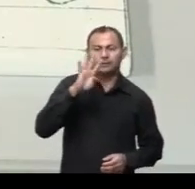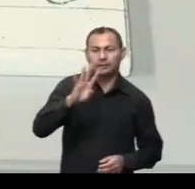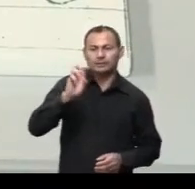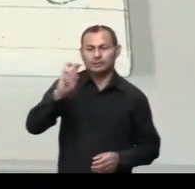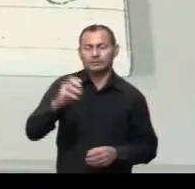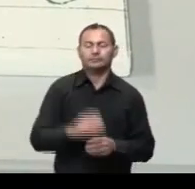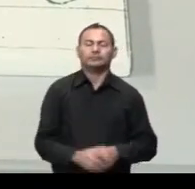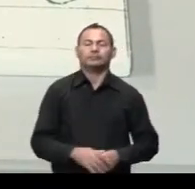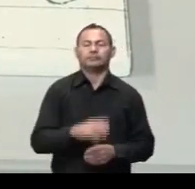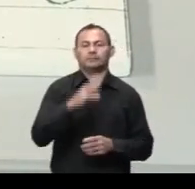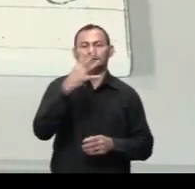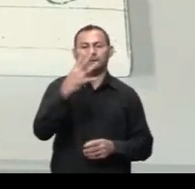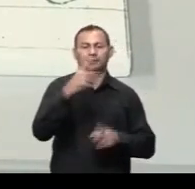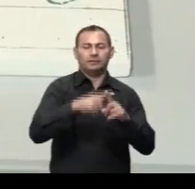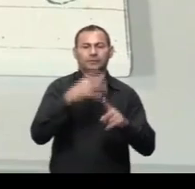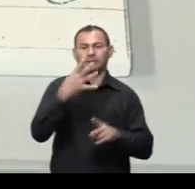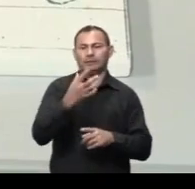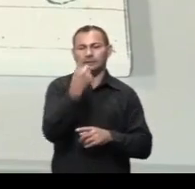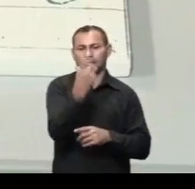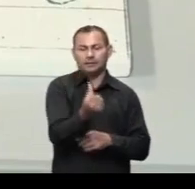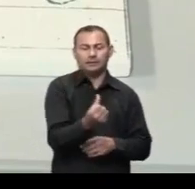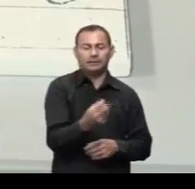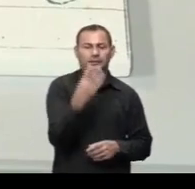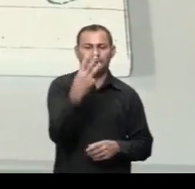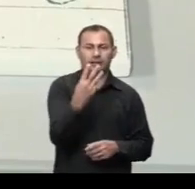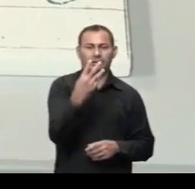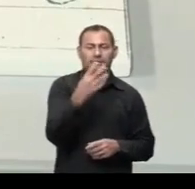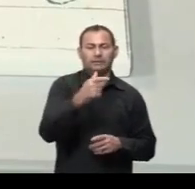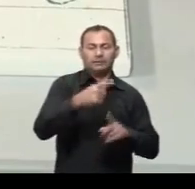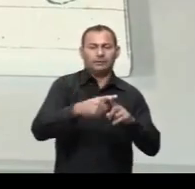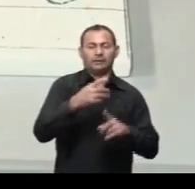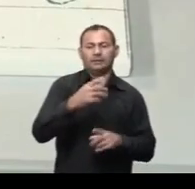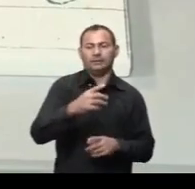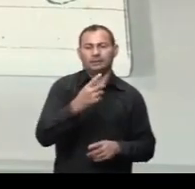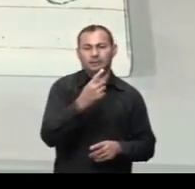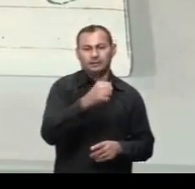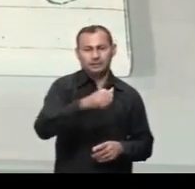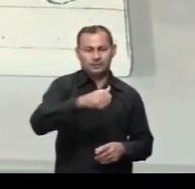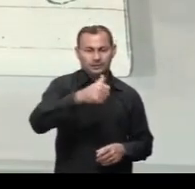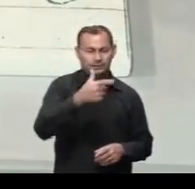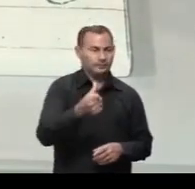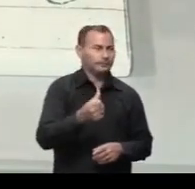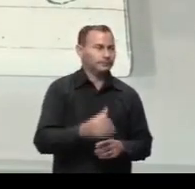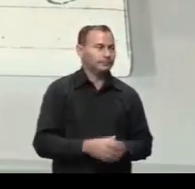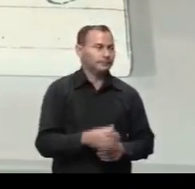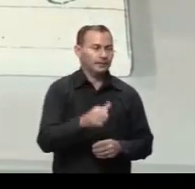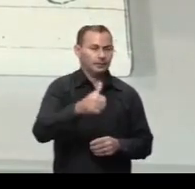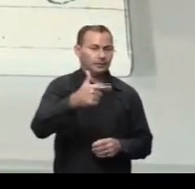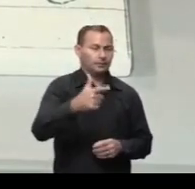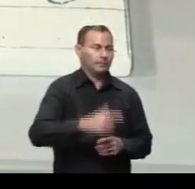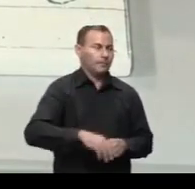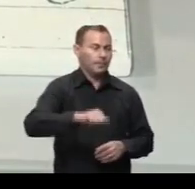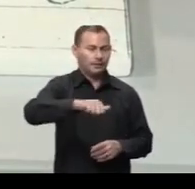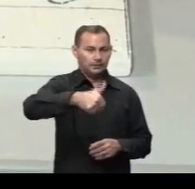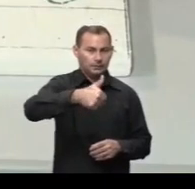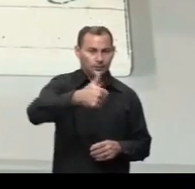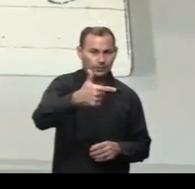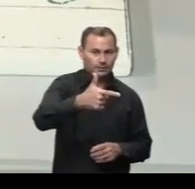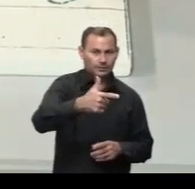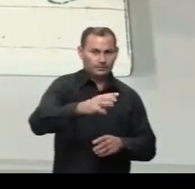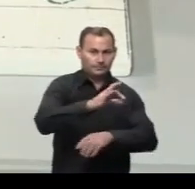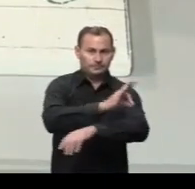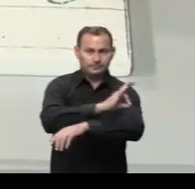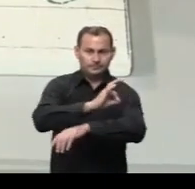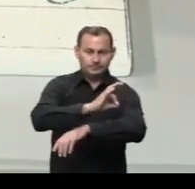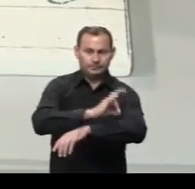16. Certo? 3 vezes 4, 12. Então, eu vou puxar 12 centímetros